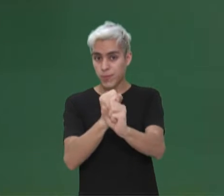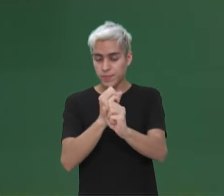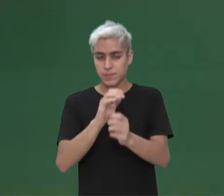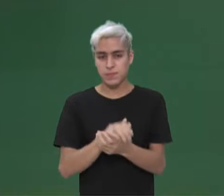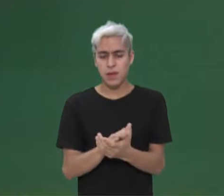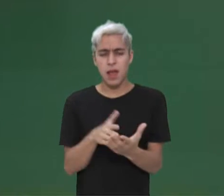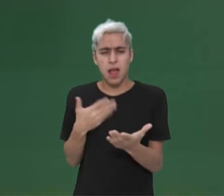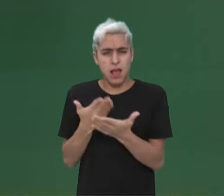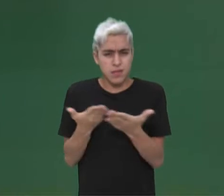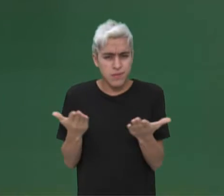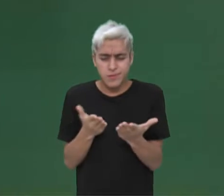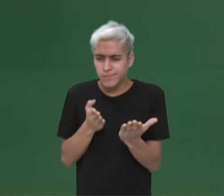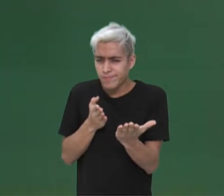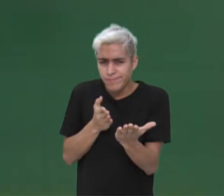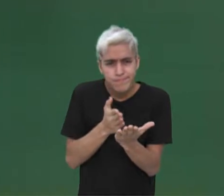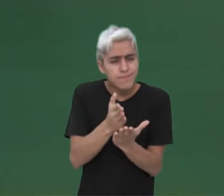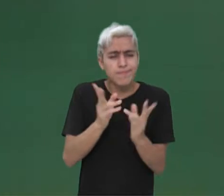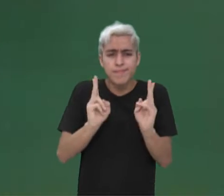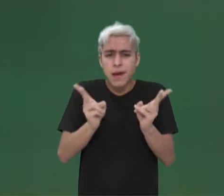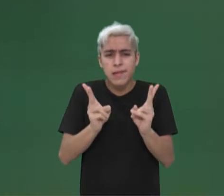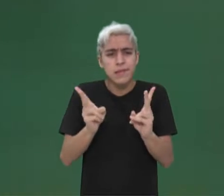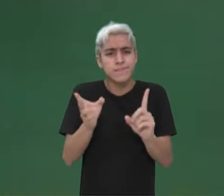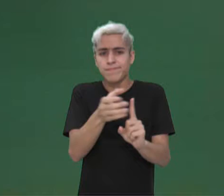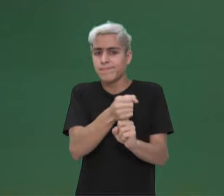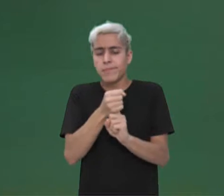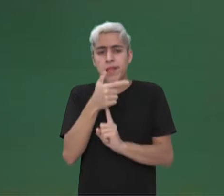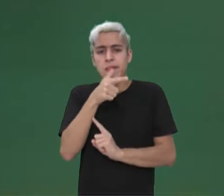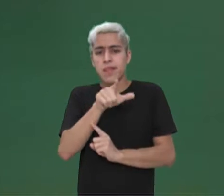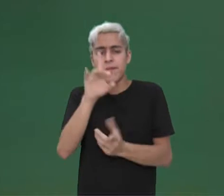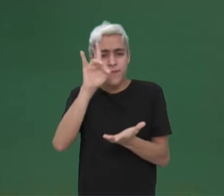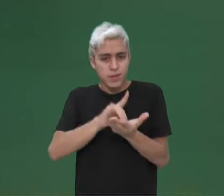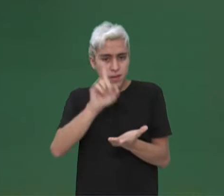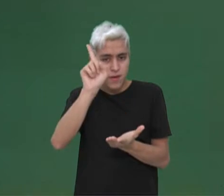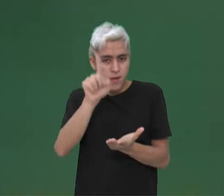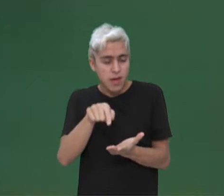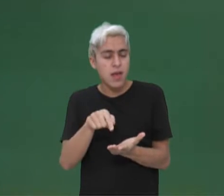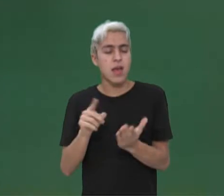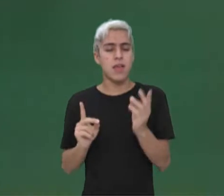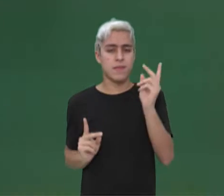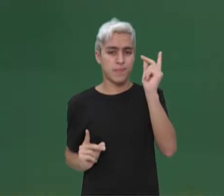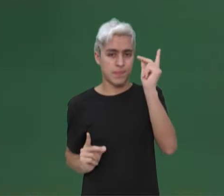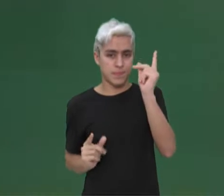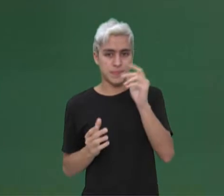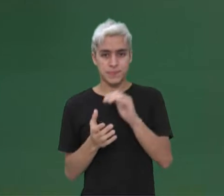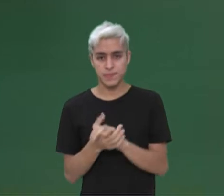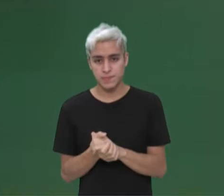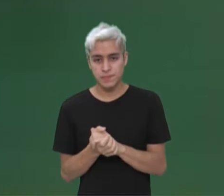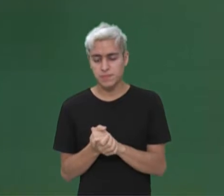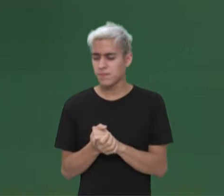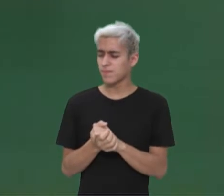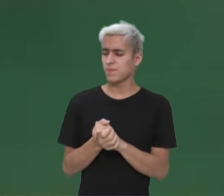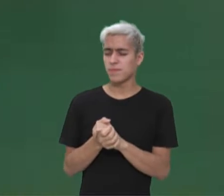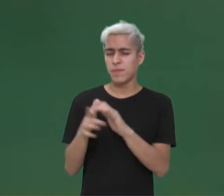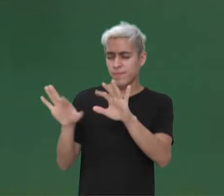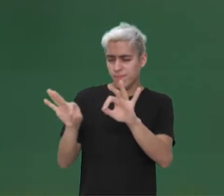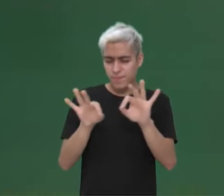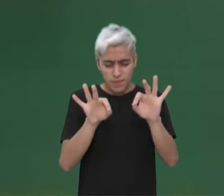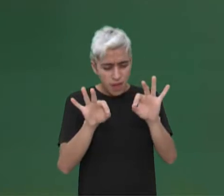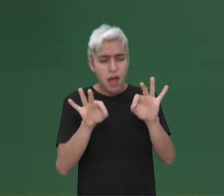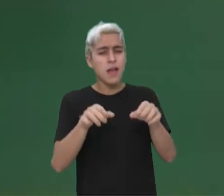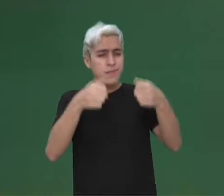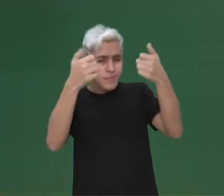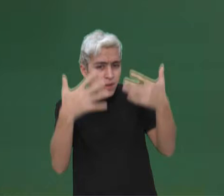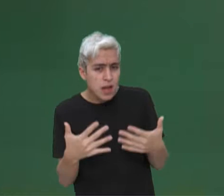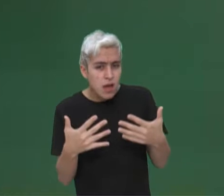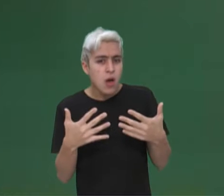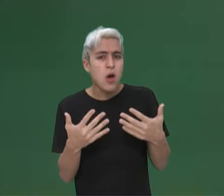que até hoje mantém o espanhol como sua língua oficial. 20 países. A partir disso, uma questão. Qual é o